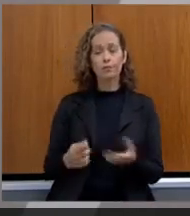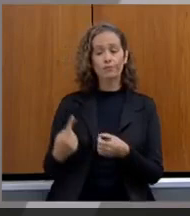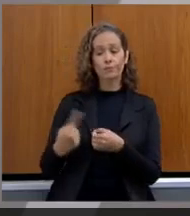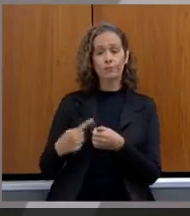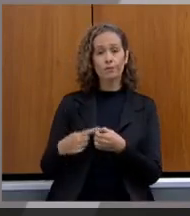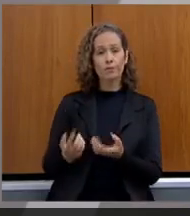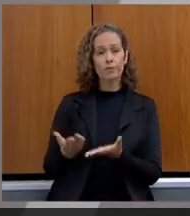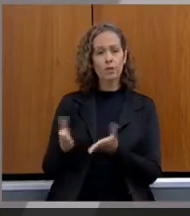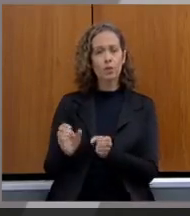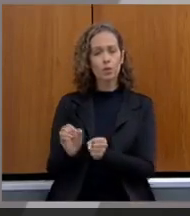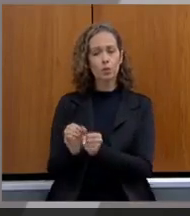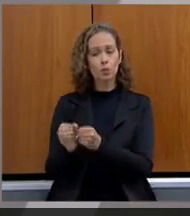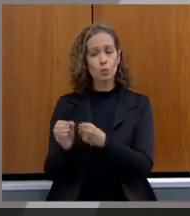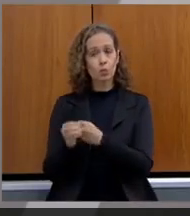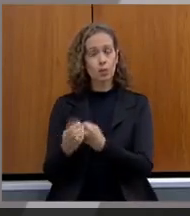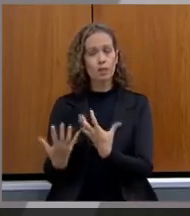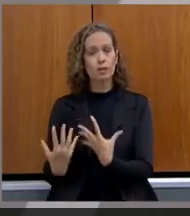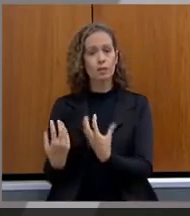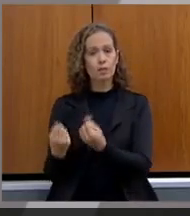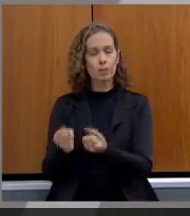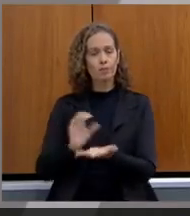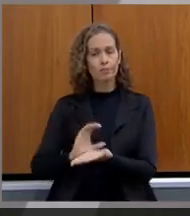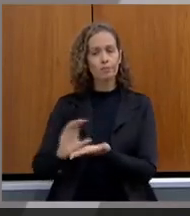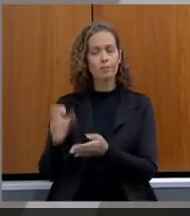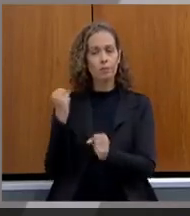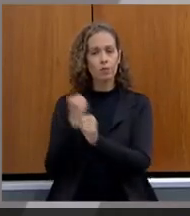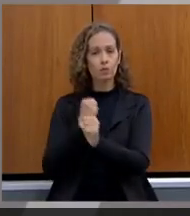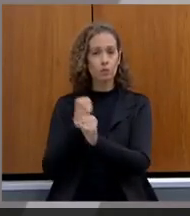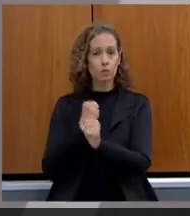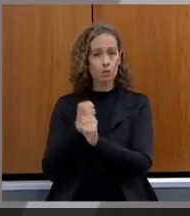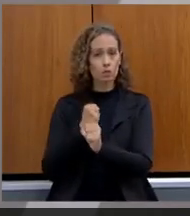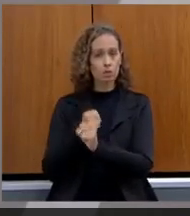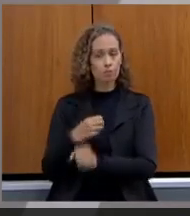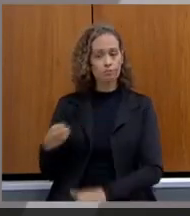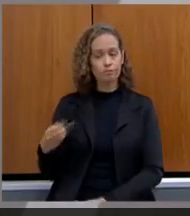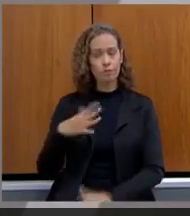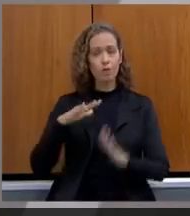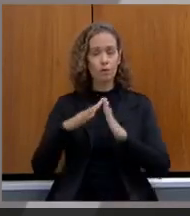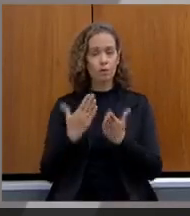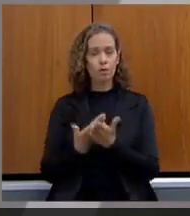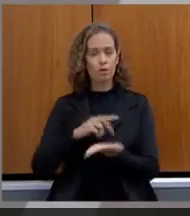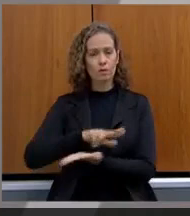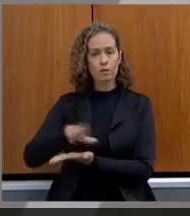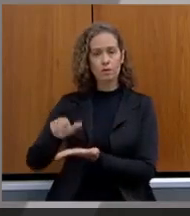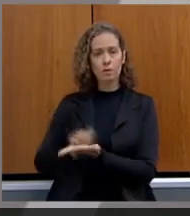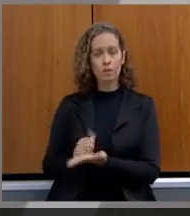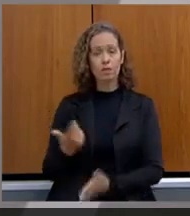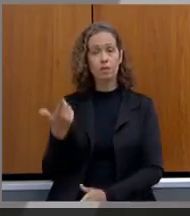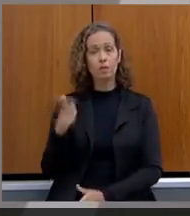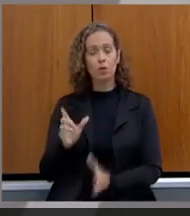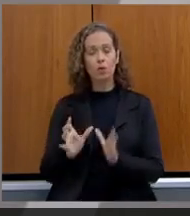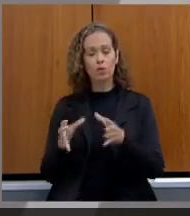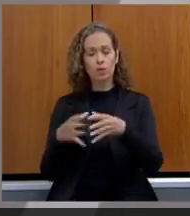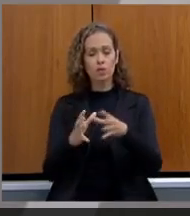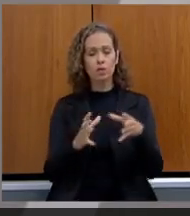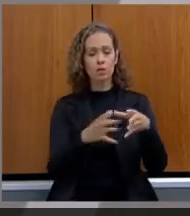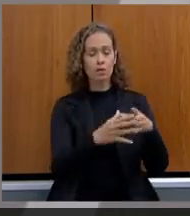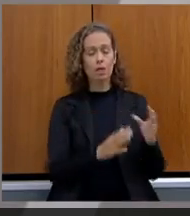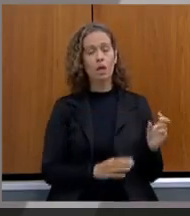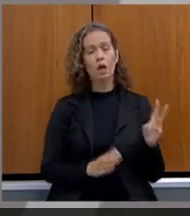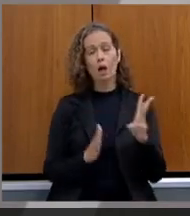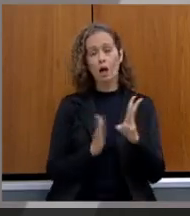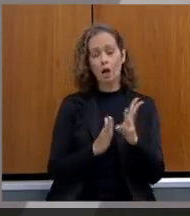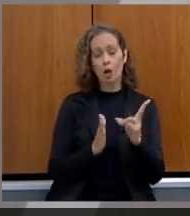que está recebendo investimentos de construções de novas escolas em outras aldeias e de